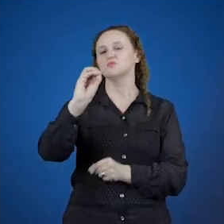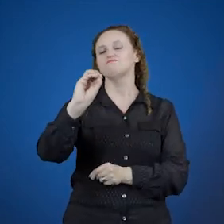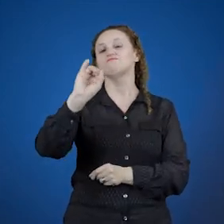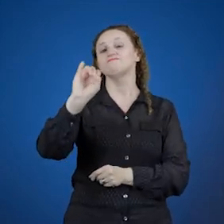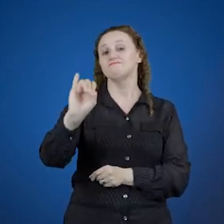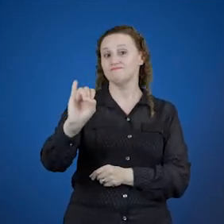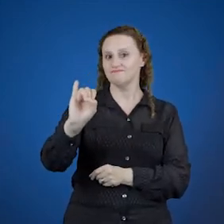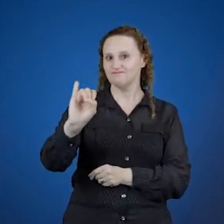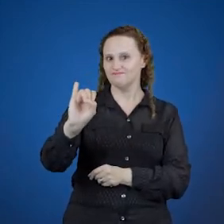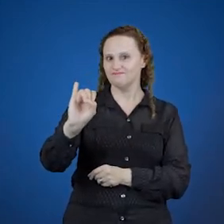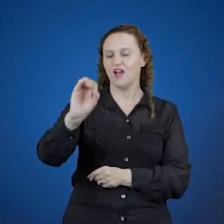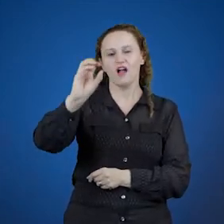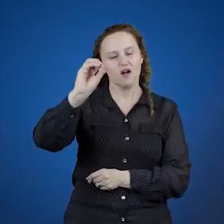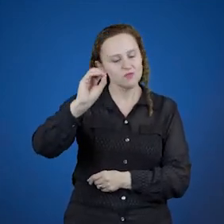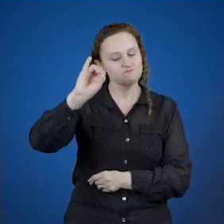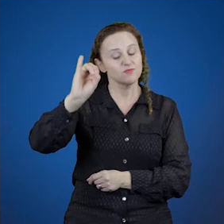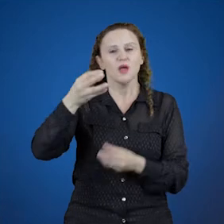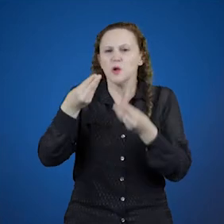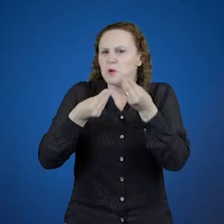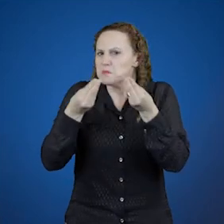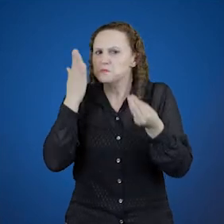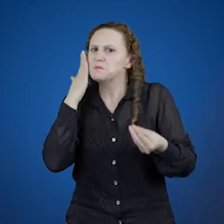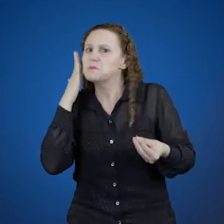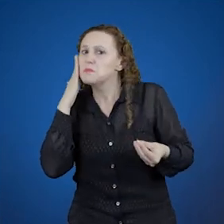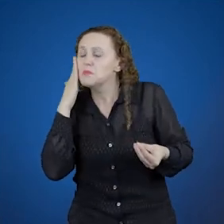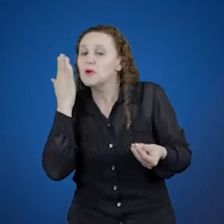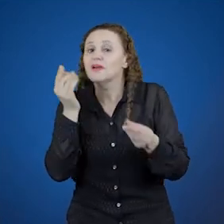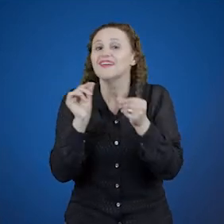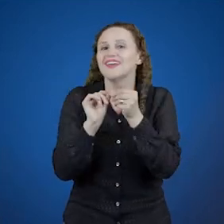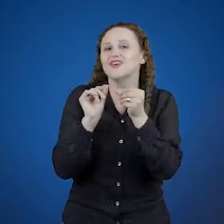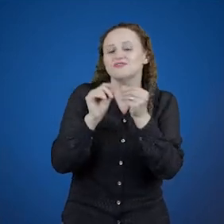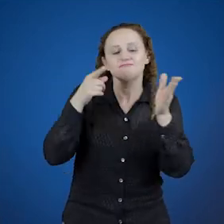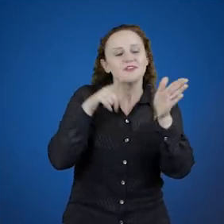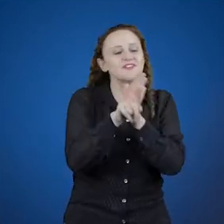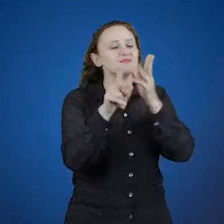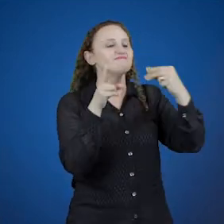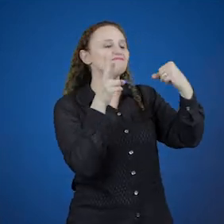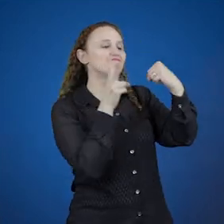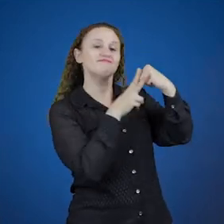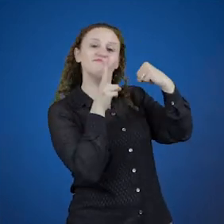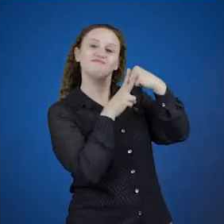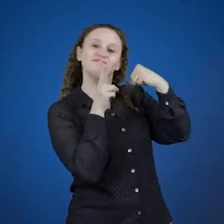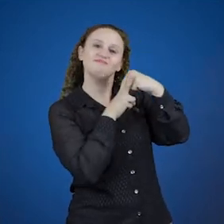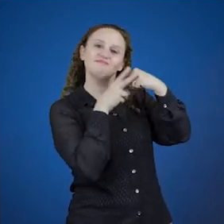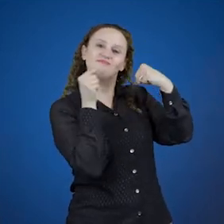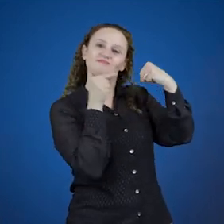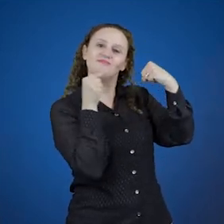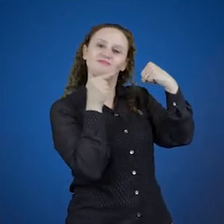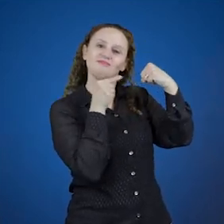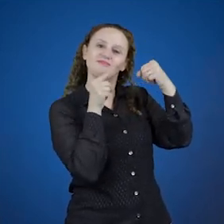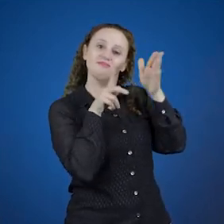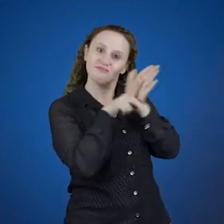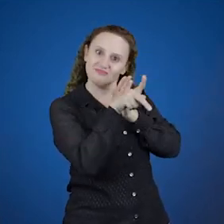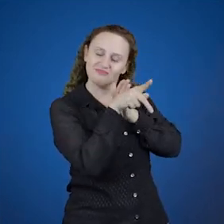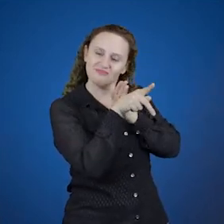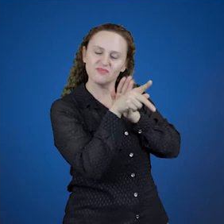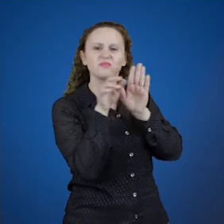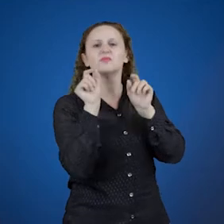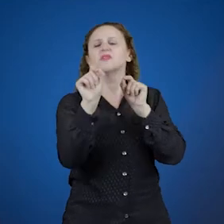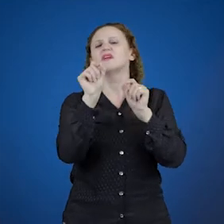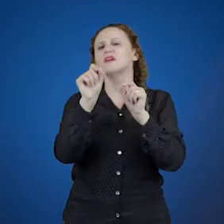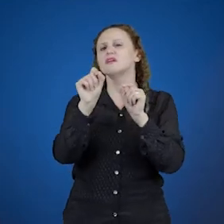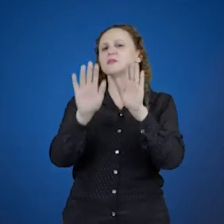indireto como sei que é um objeto indireto porque eu faço a pergunta que para o verbo hora quem